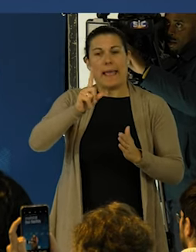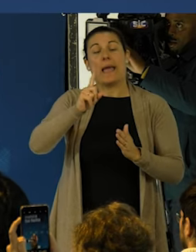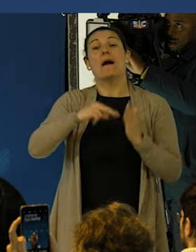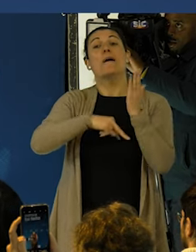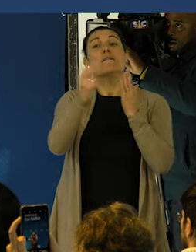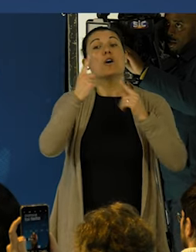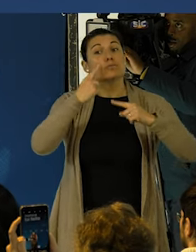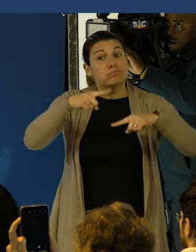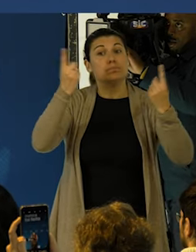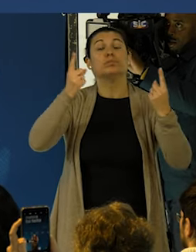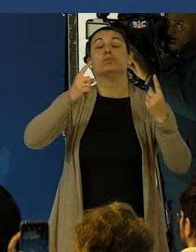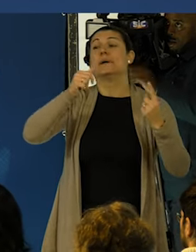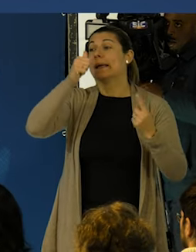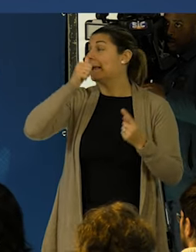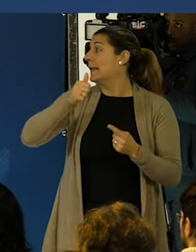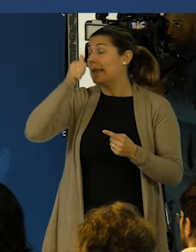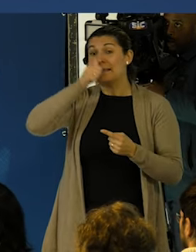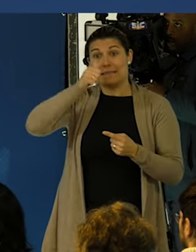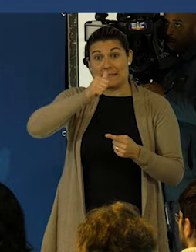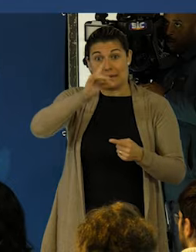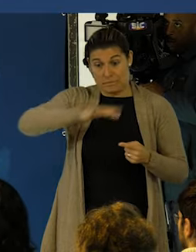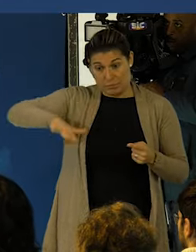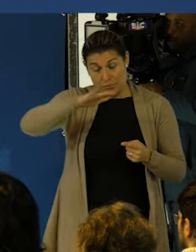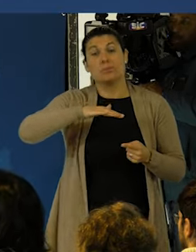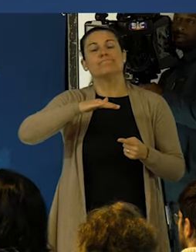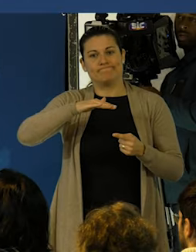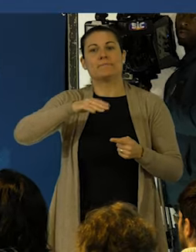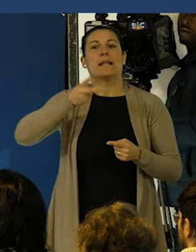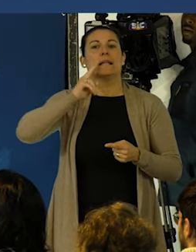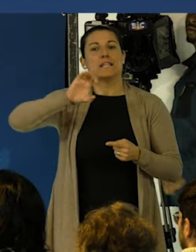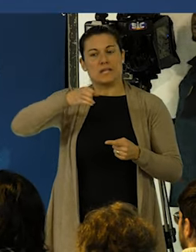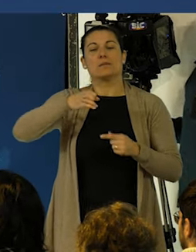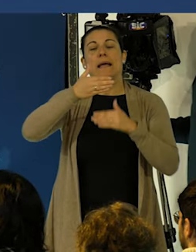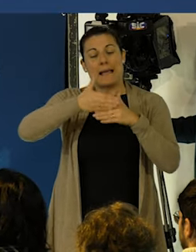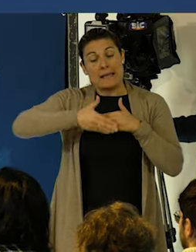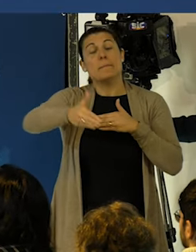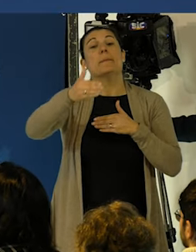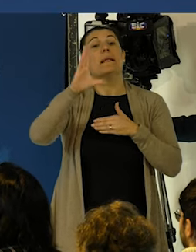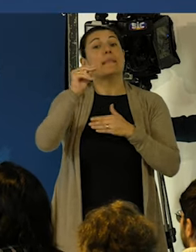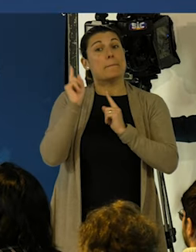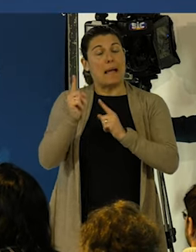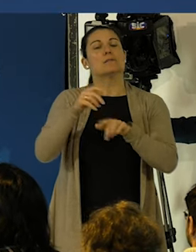esquerda pelo distrito de Santarém na Assembleia da República a partir do dia 10 de março.